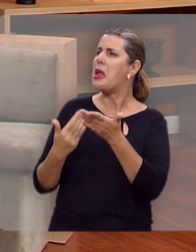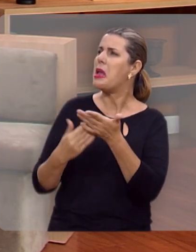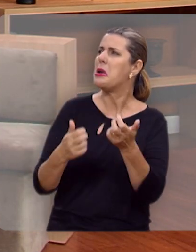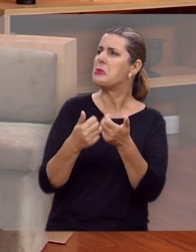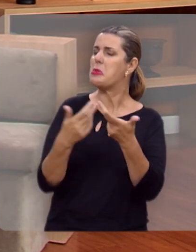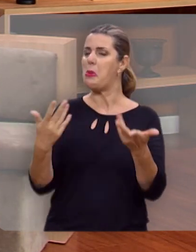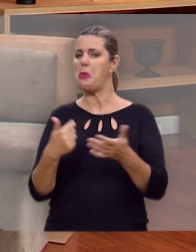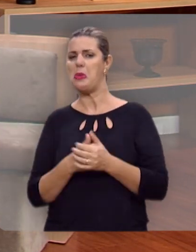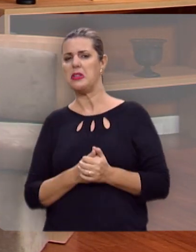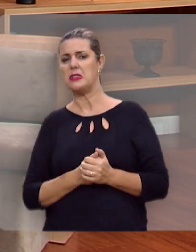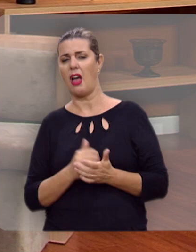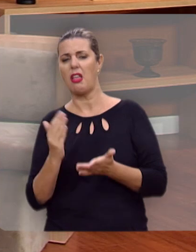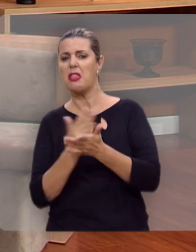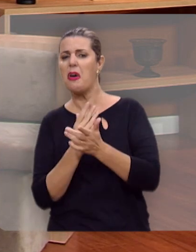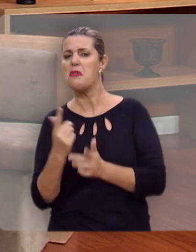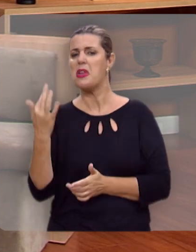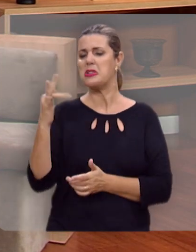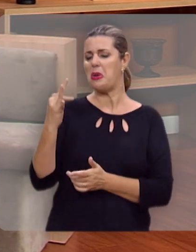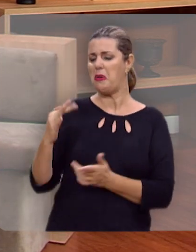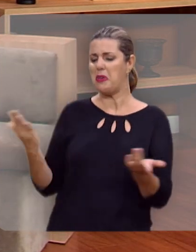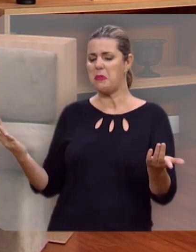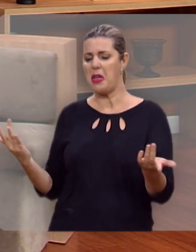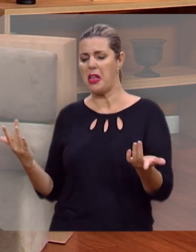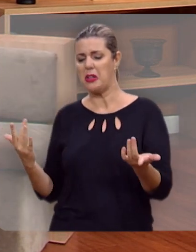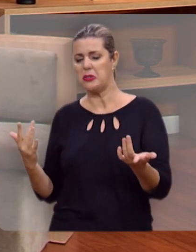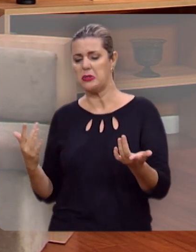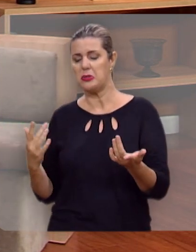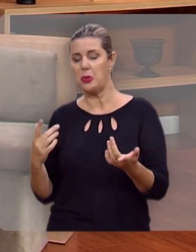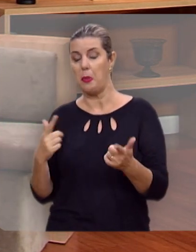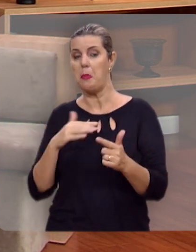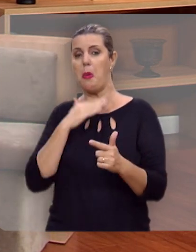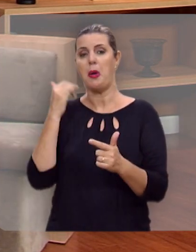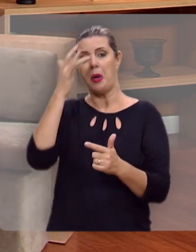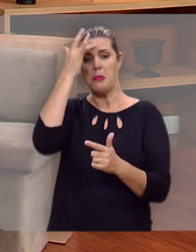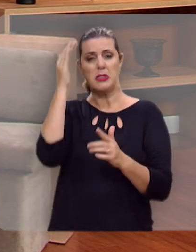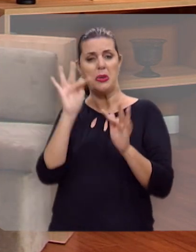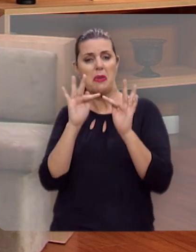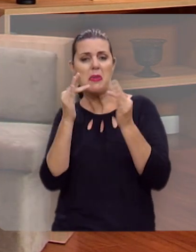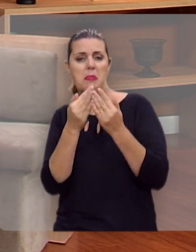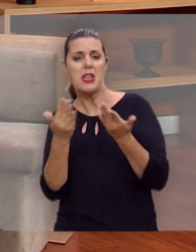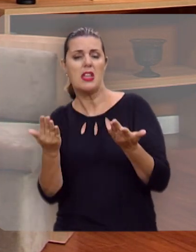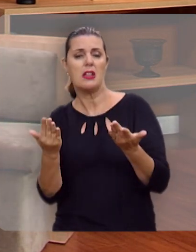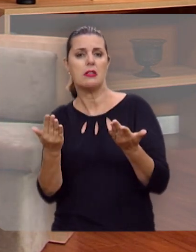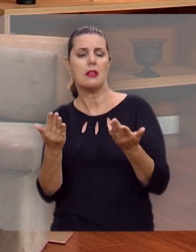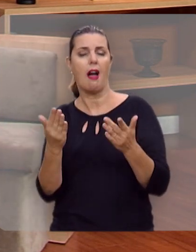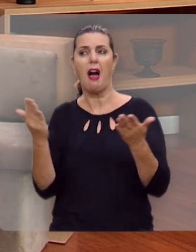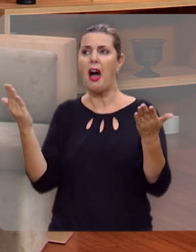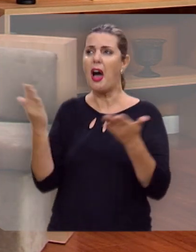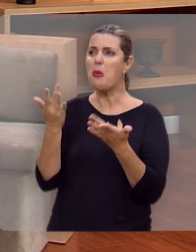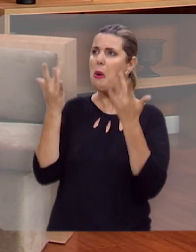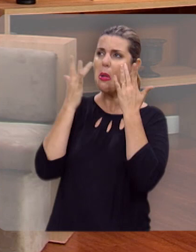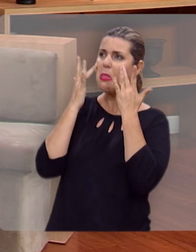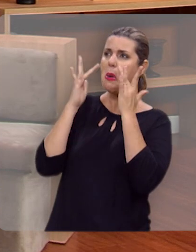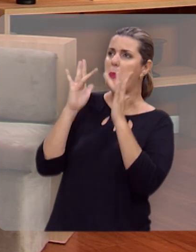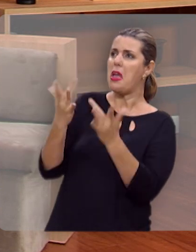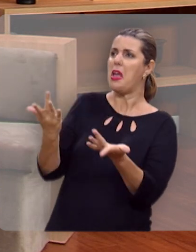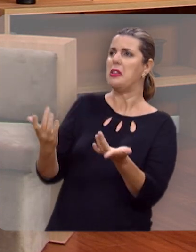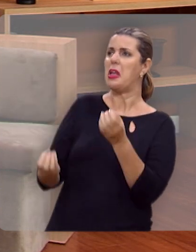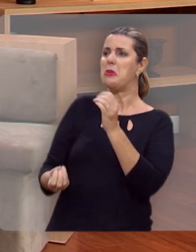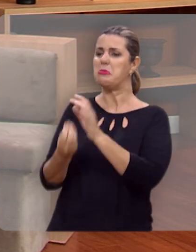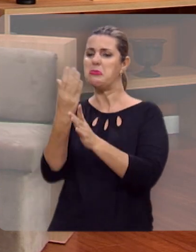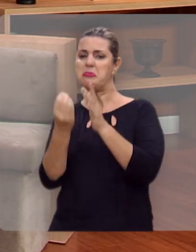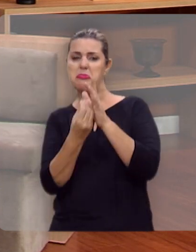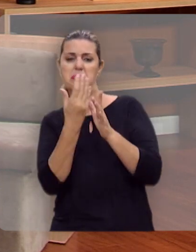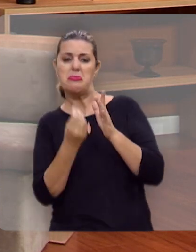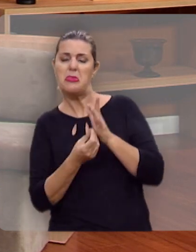de prejuízo, ou talvez de dor, ou talvez até de luto. Agora eu não consigo